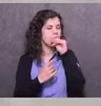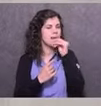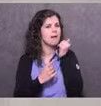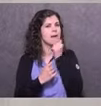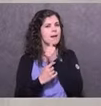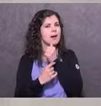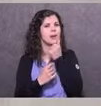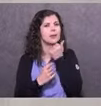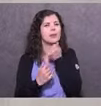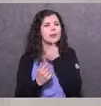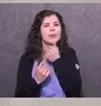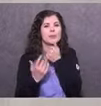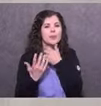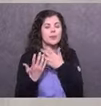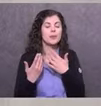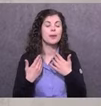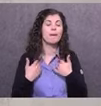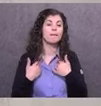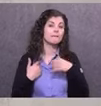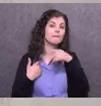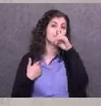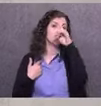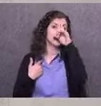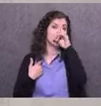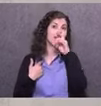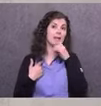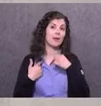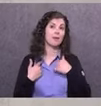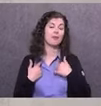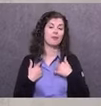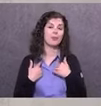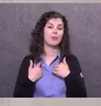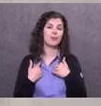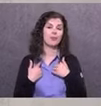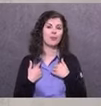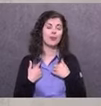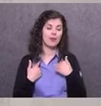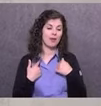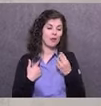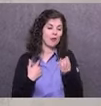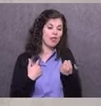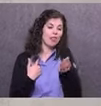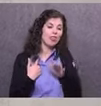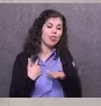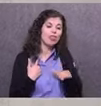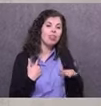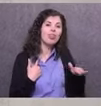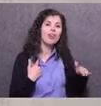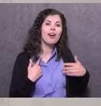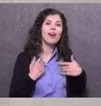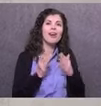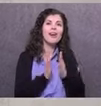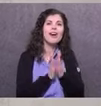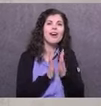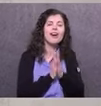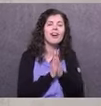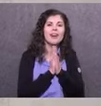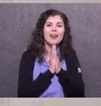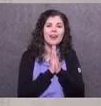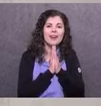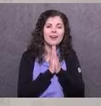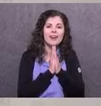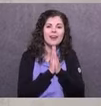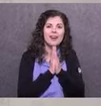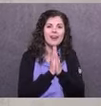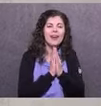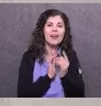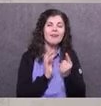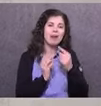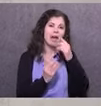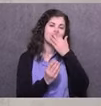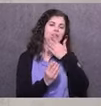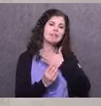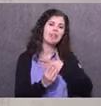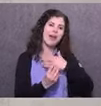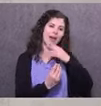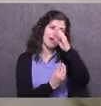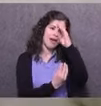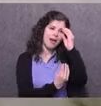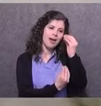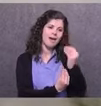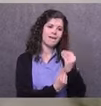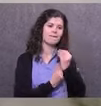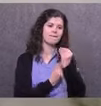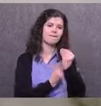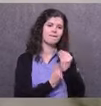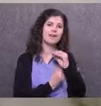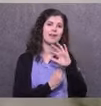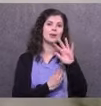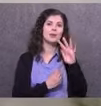Recordo-me como ainda criança, no seminário menor, éramos educados na devoção ao Sagrado